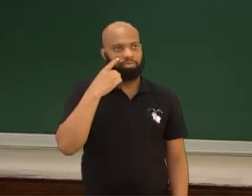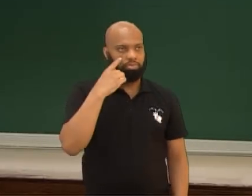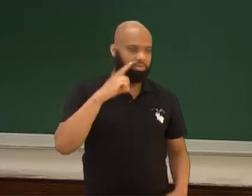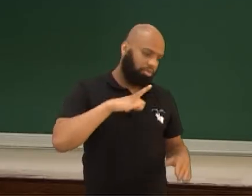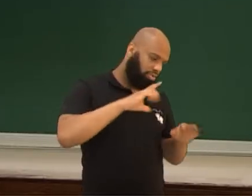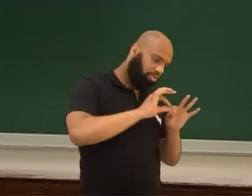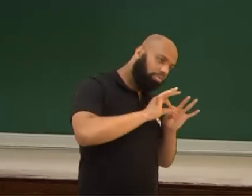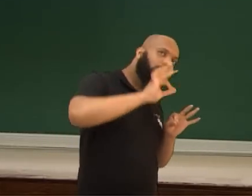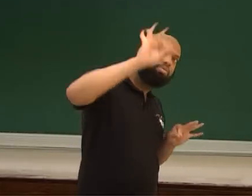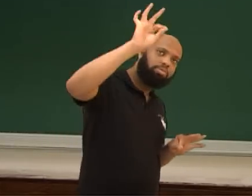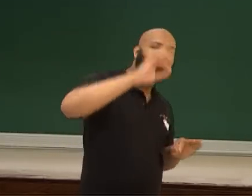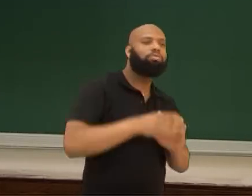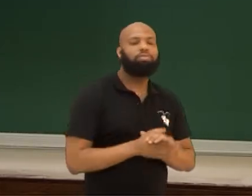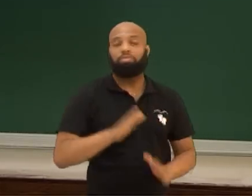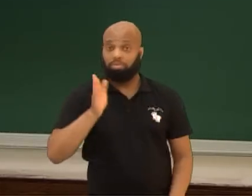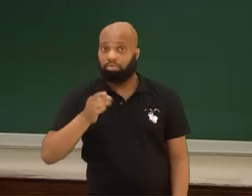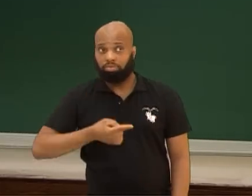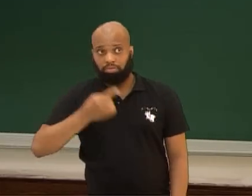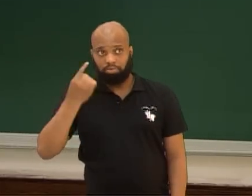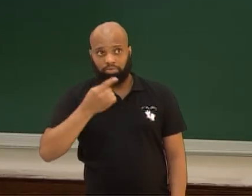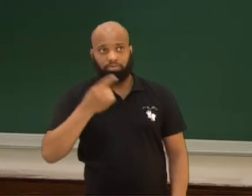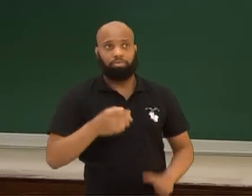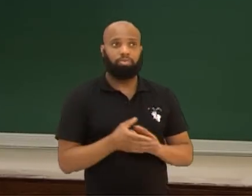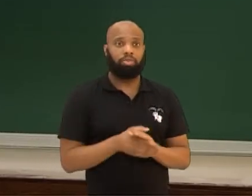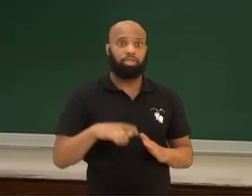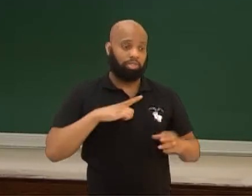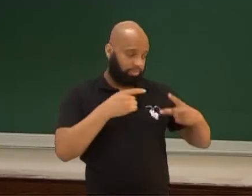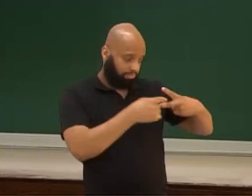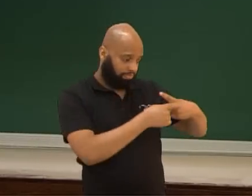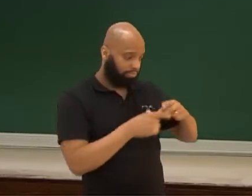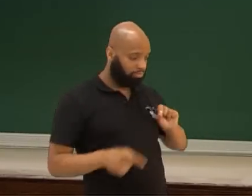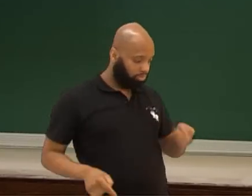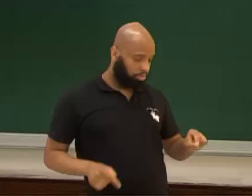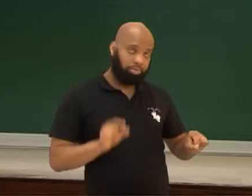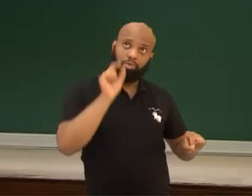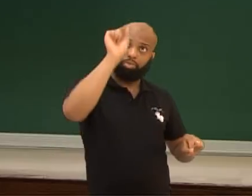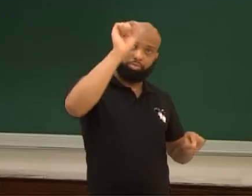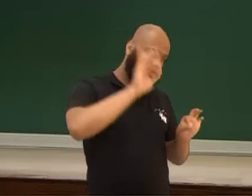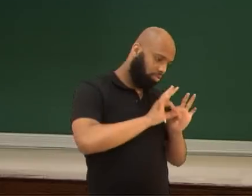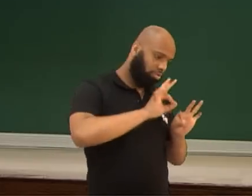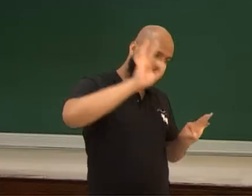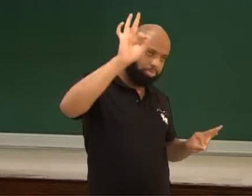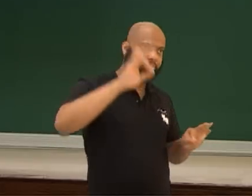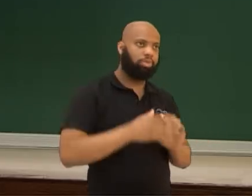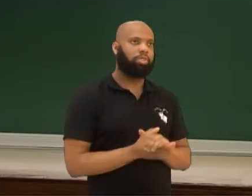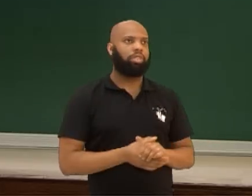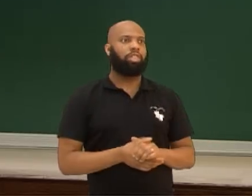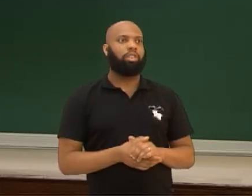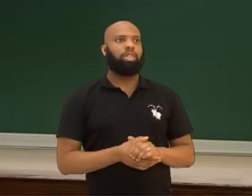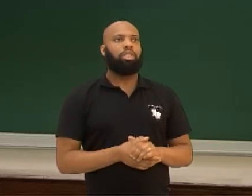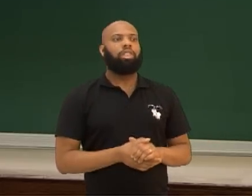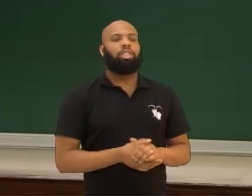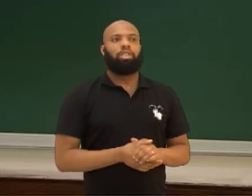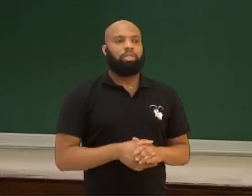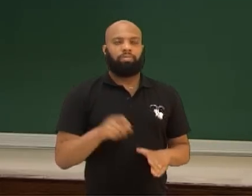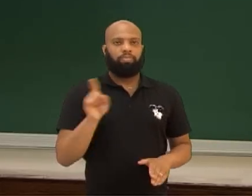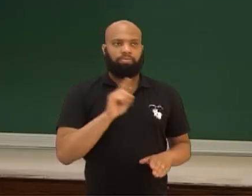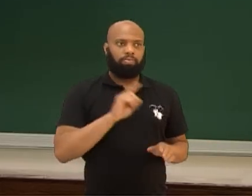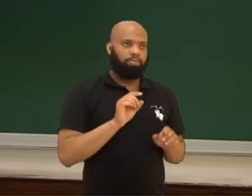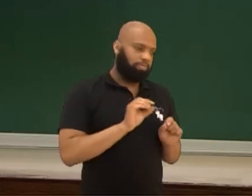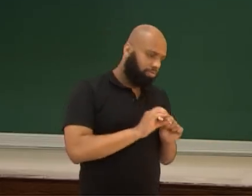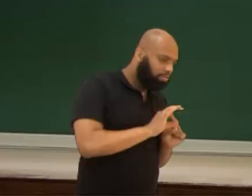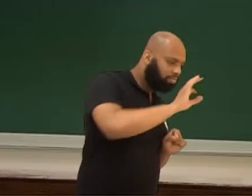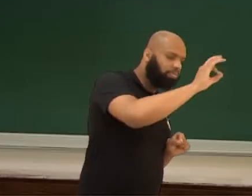tracei a primeira diagonal. Então, diagonal, eles partem de um vértice ao vértice oposto. Eu não vou unir aqui, porque se eu unir aqui, eu